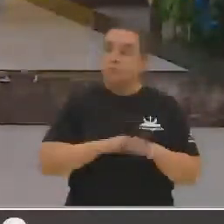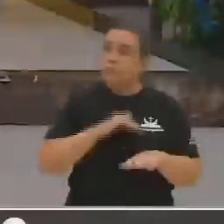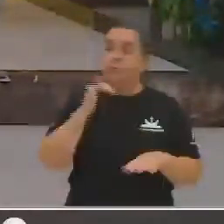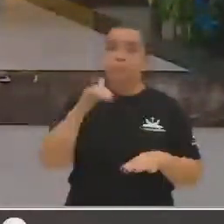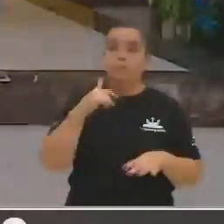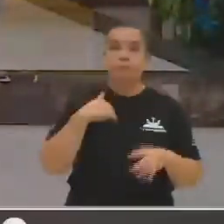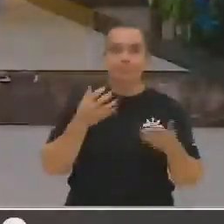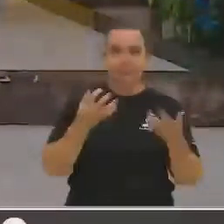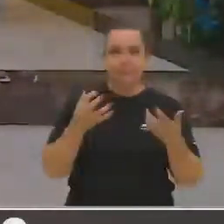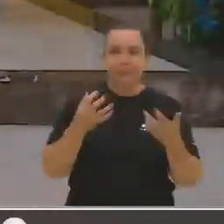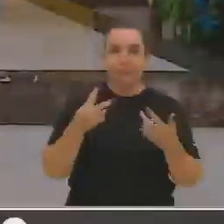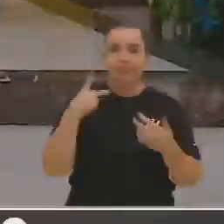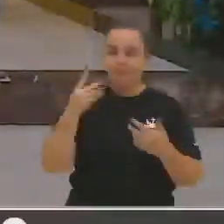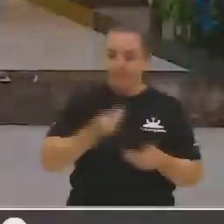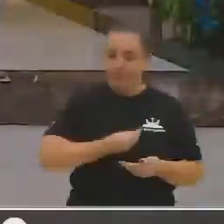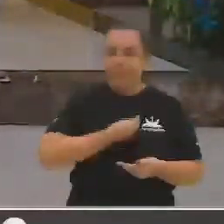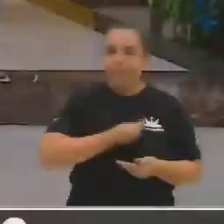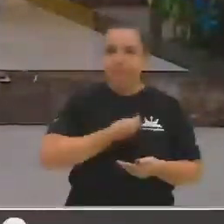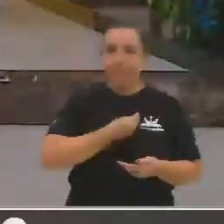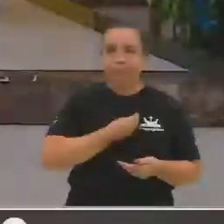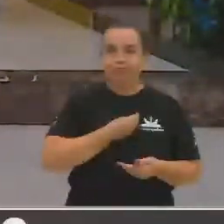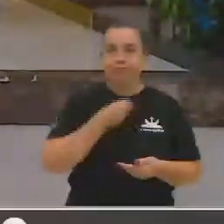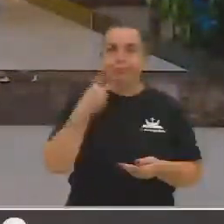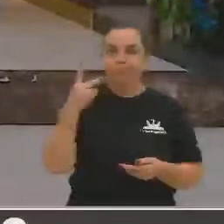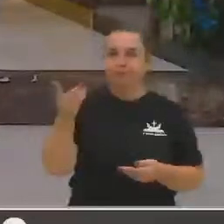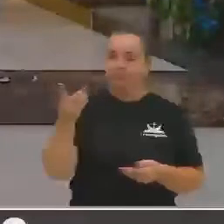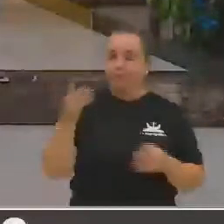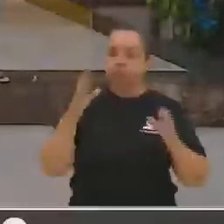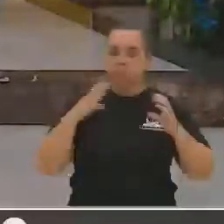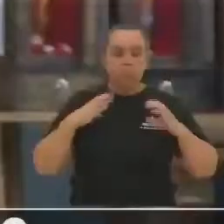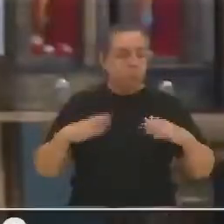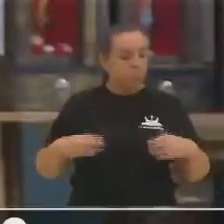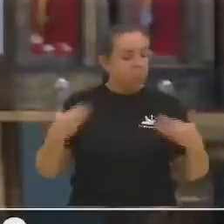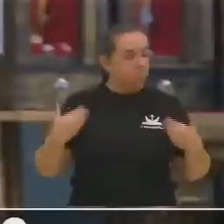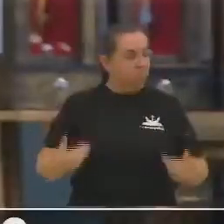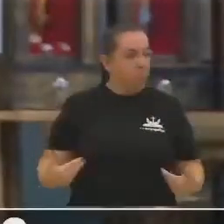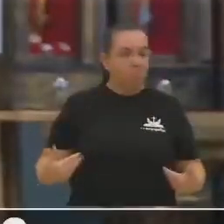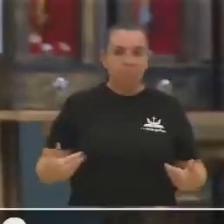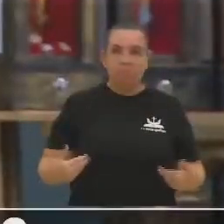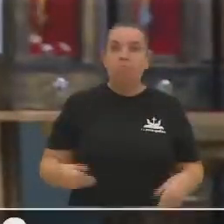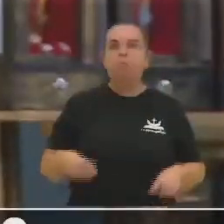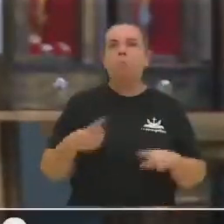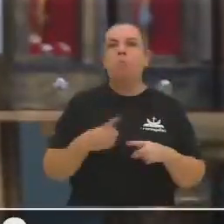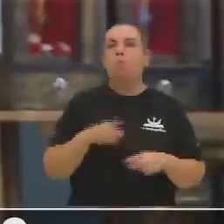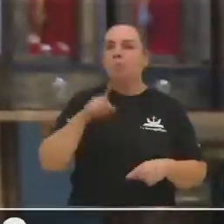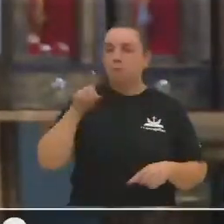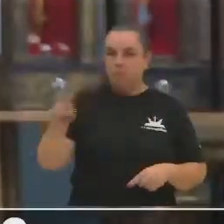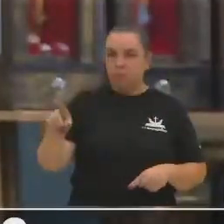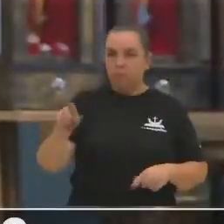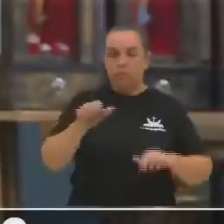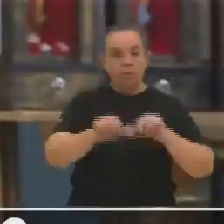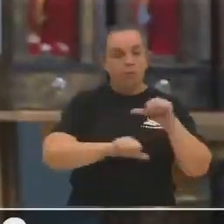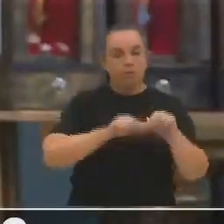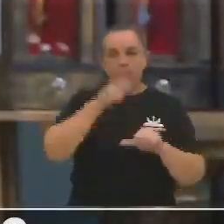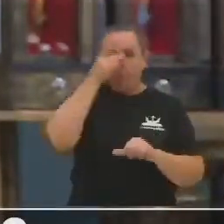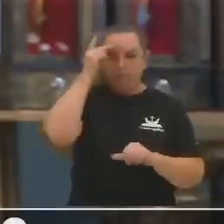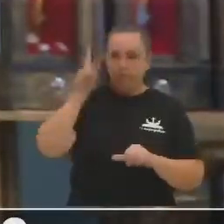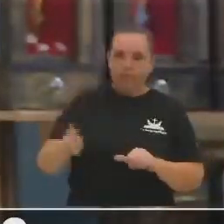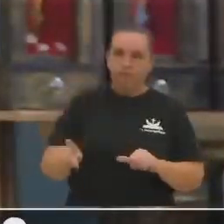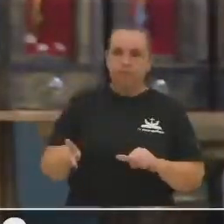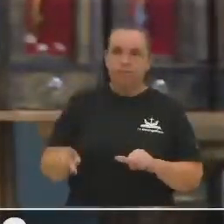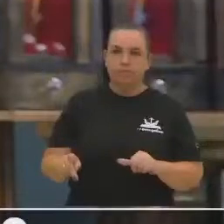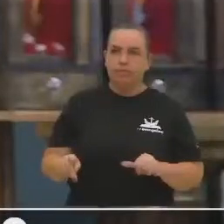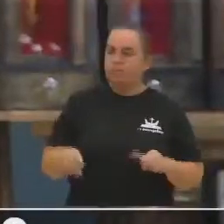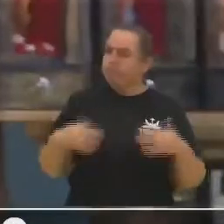eu quero é a sua vida, o seu caráter e o fato de você se tornar um grande homem e uma grande